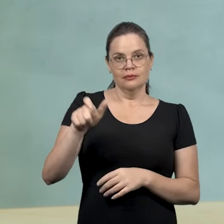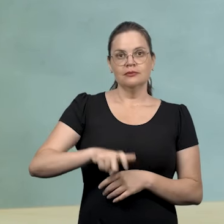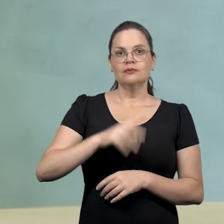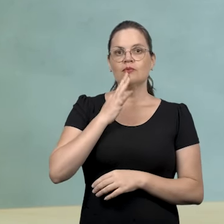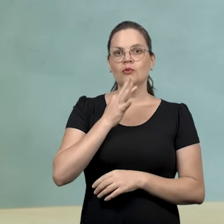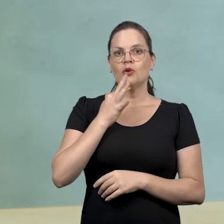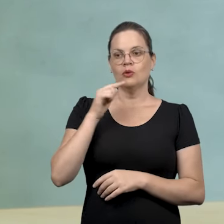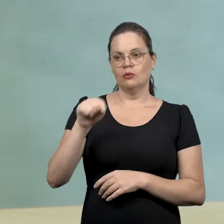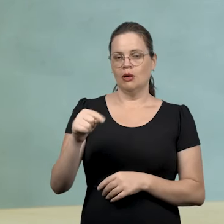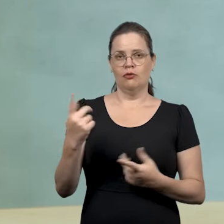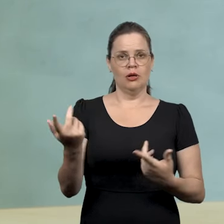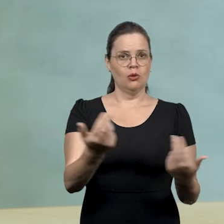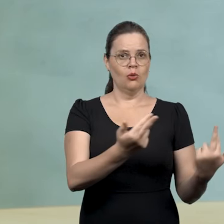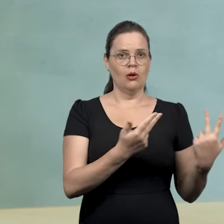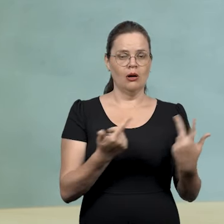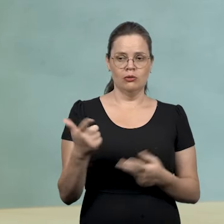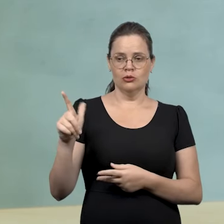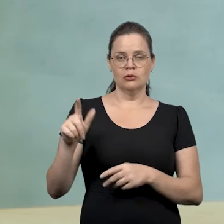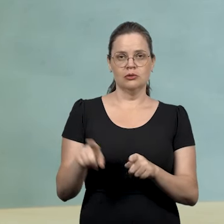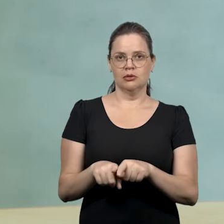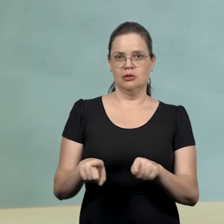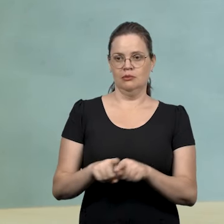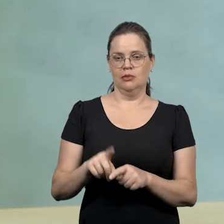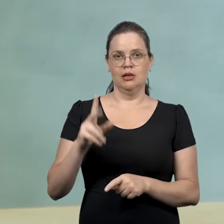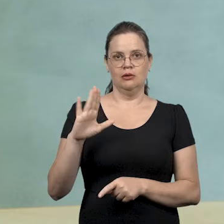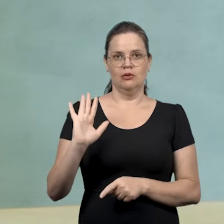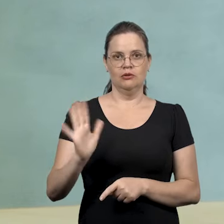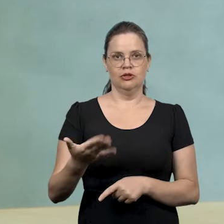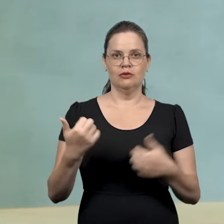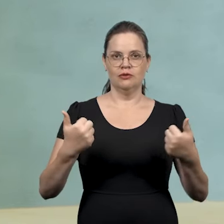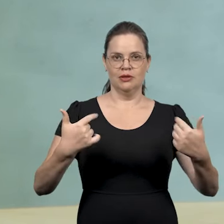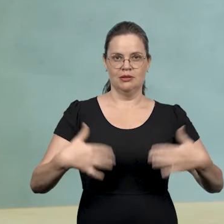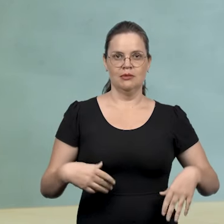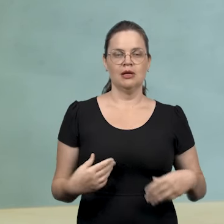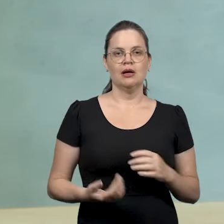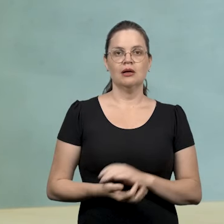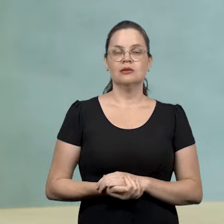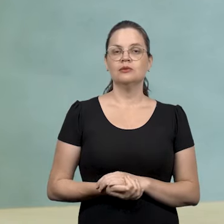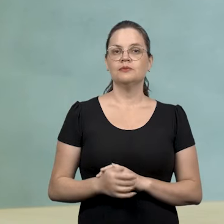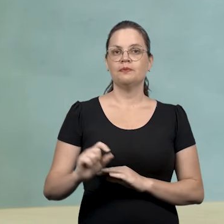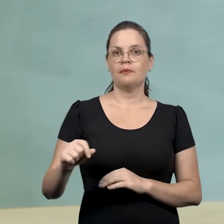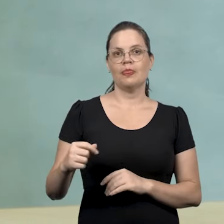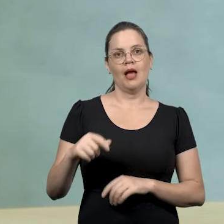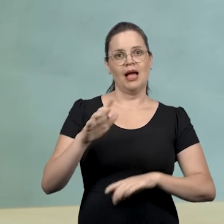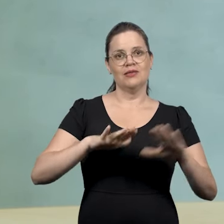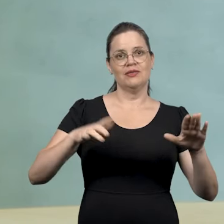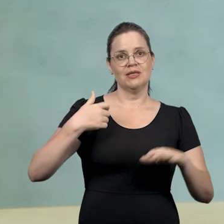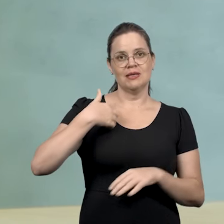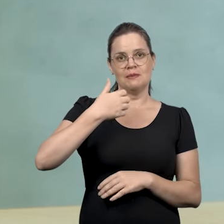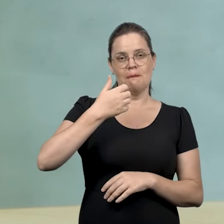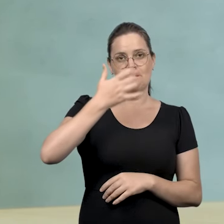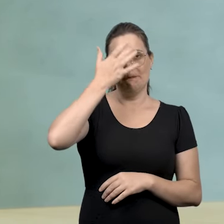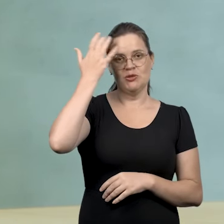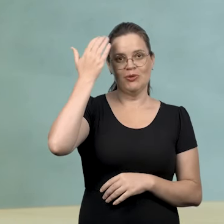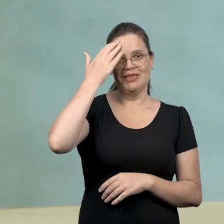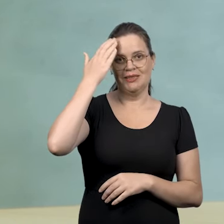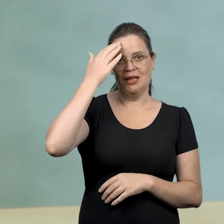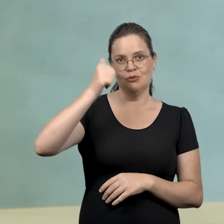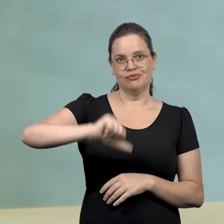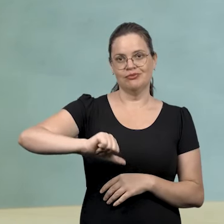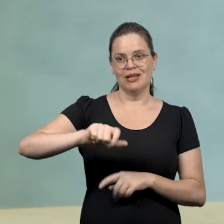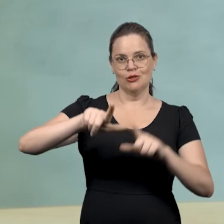não pode ser diferente. Como bem colocado pelo pastor Marcos, talvez Tomé tenha sido mal interpretado e